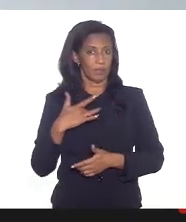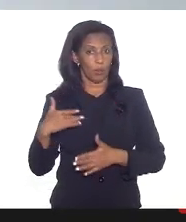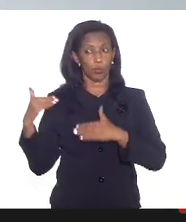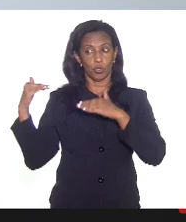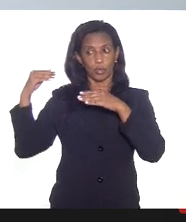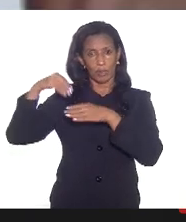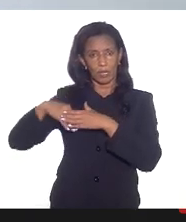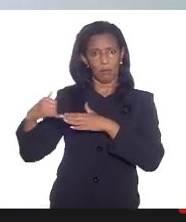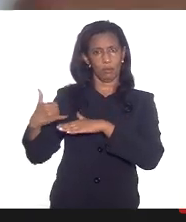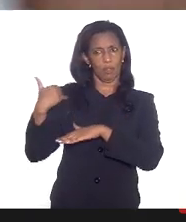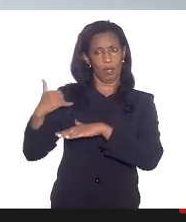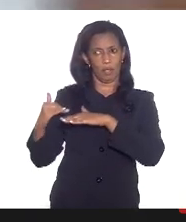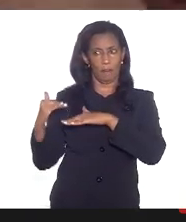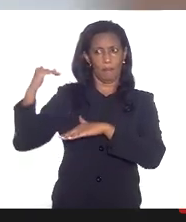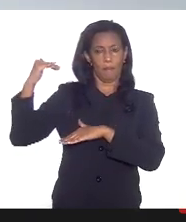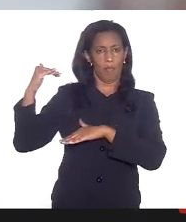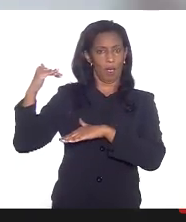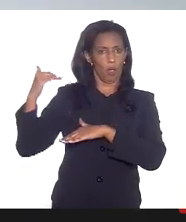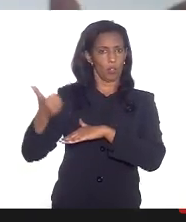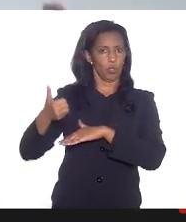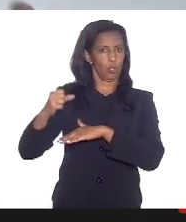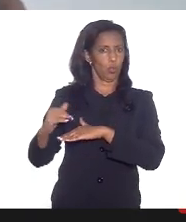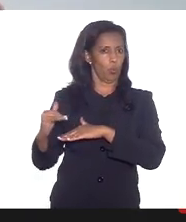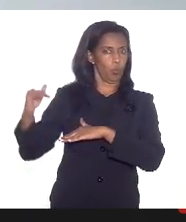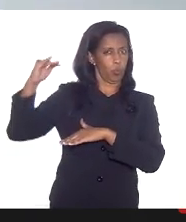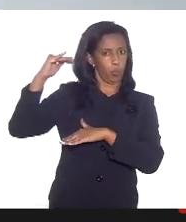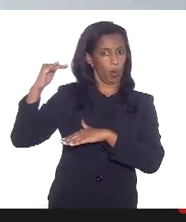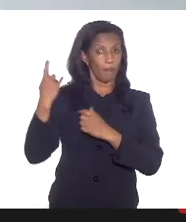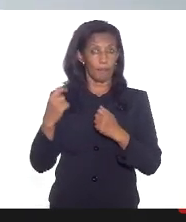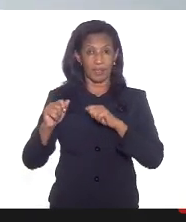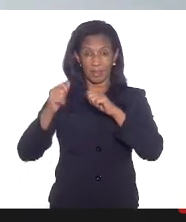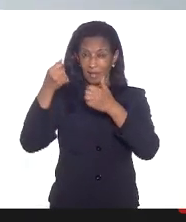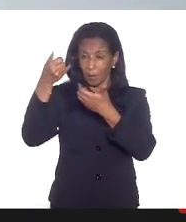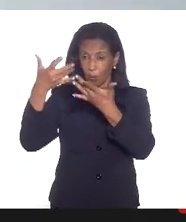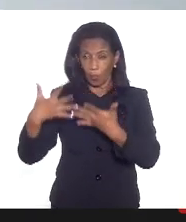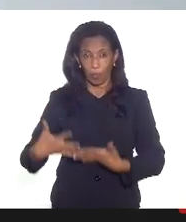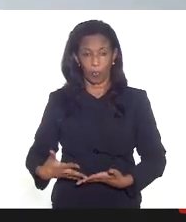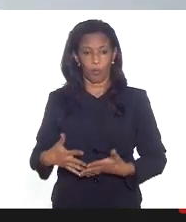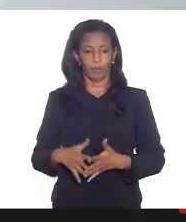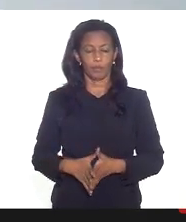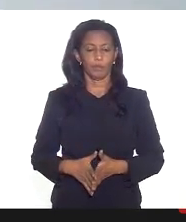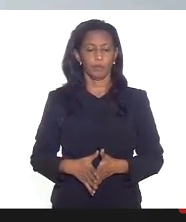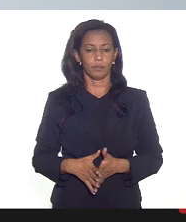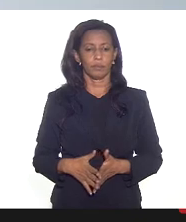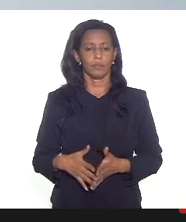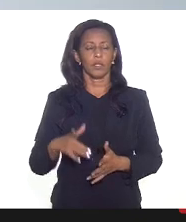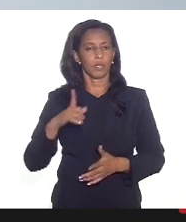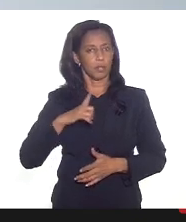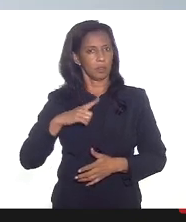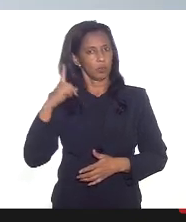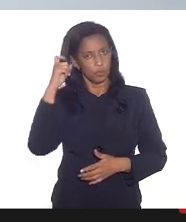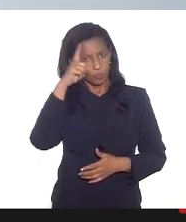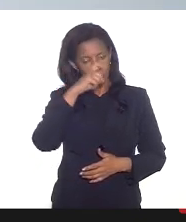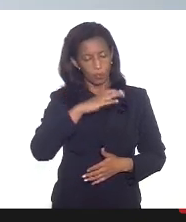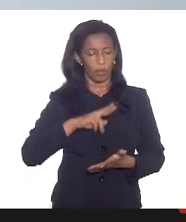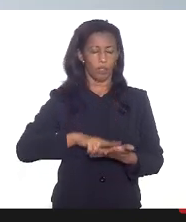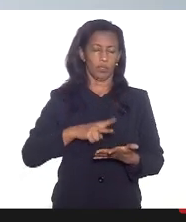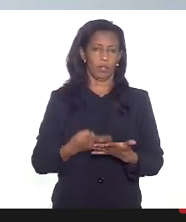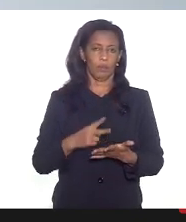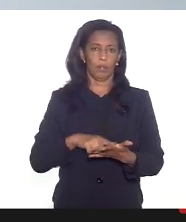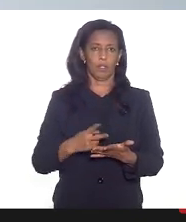da faixa etária adequada maiores de 12 de 18 anos que você tá muito bem escrito e assistente do muita dificuldade de